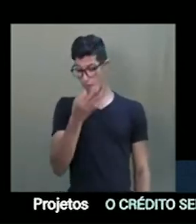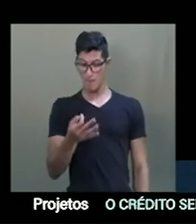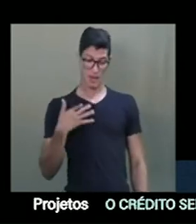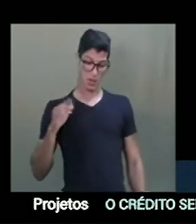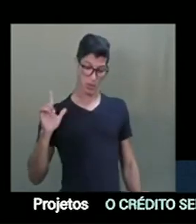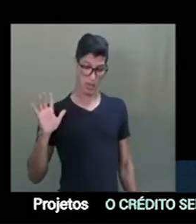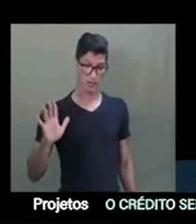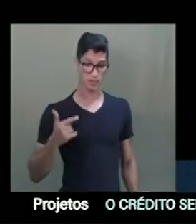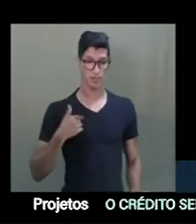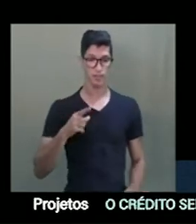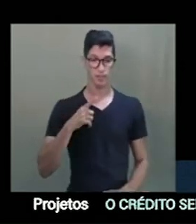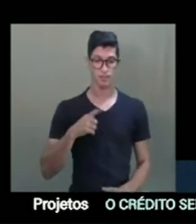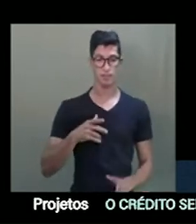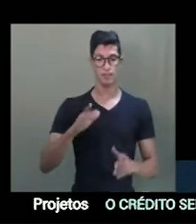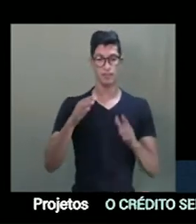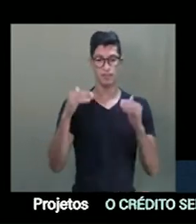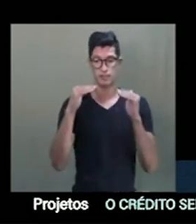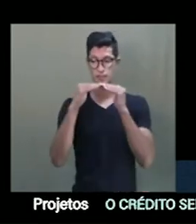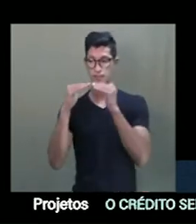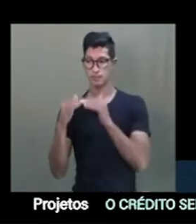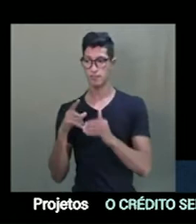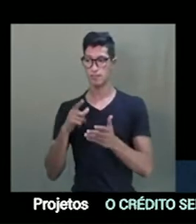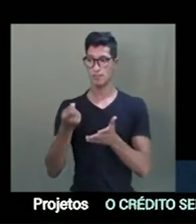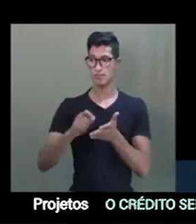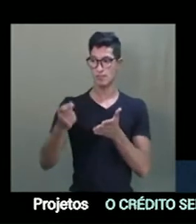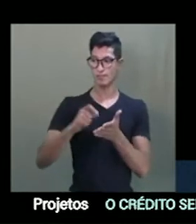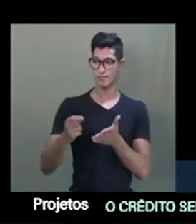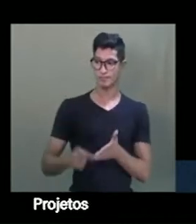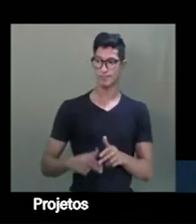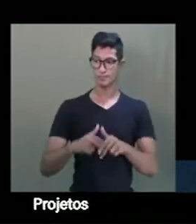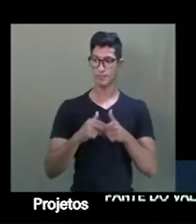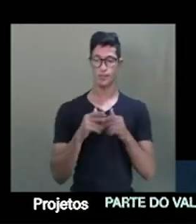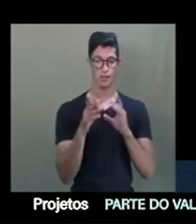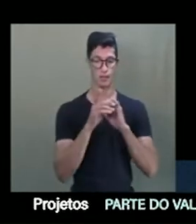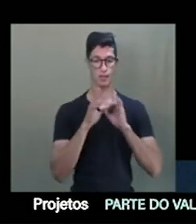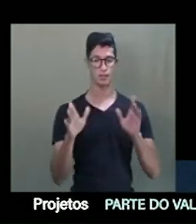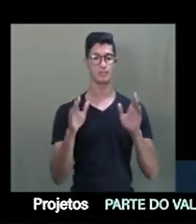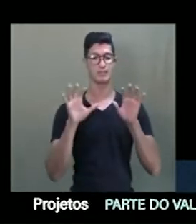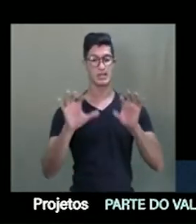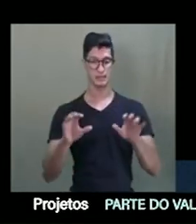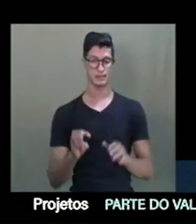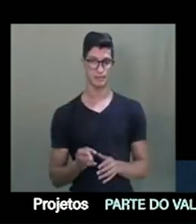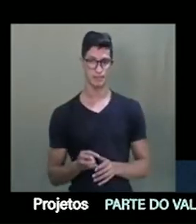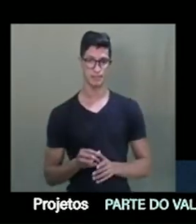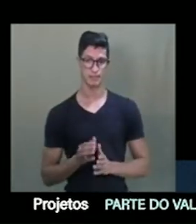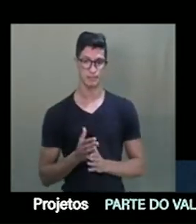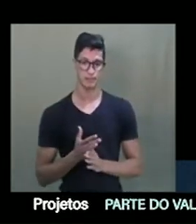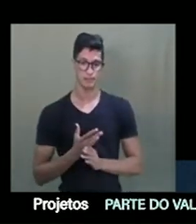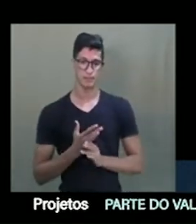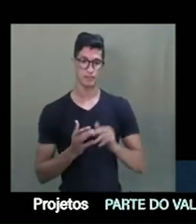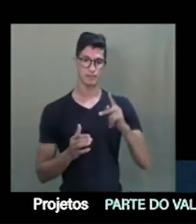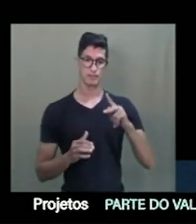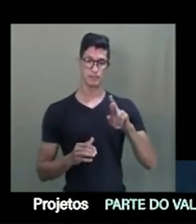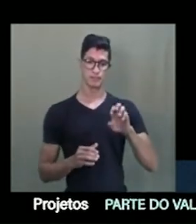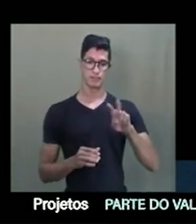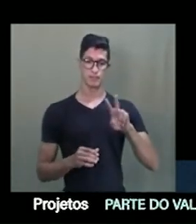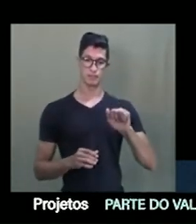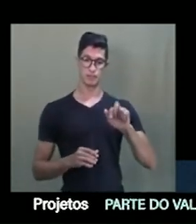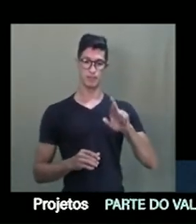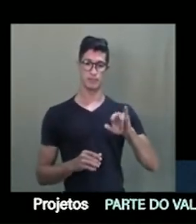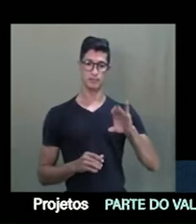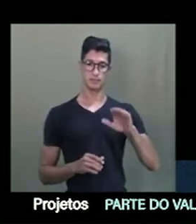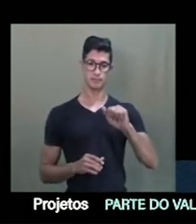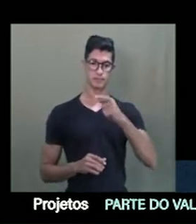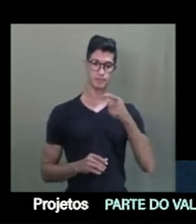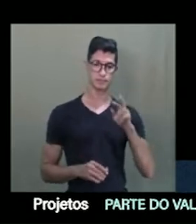conta. Eu tenho que ter consenso, eu tenho que ter assinaturas. É por isso que a democracia funciona assim. Prevaricou quanto aos resultados